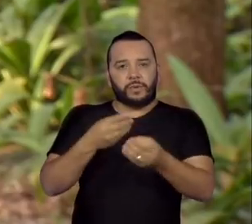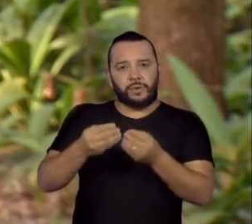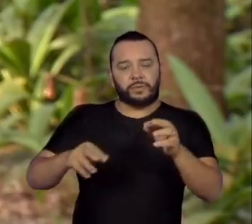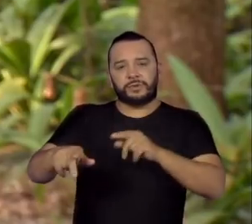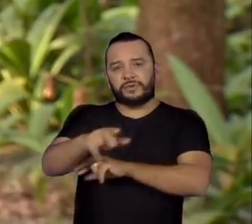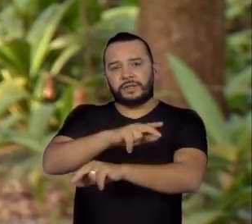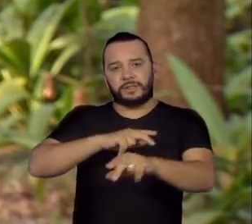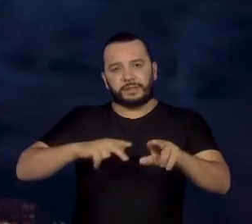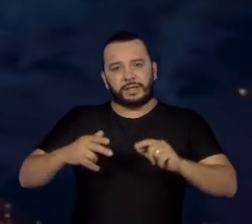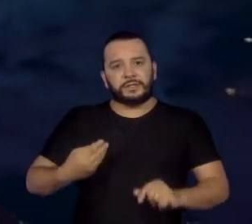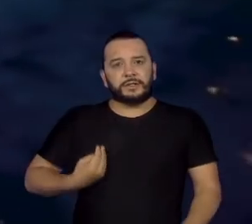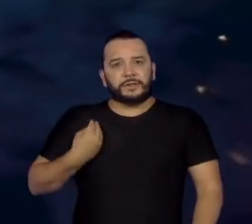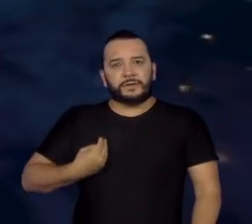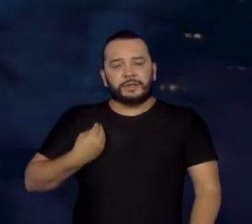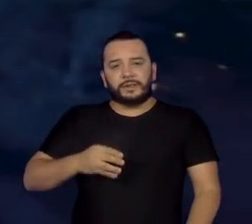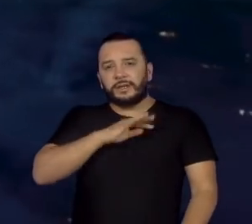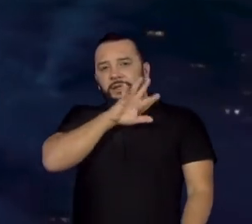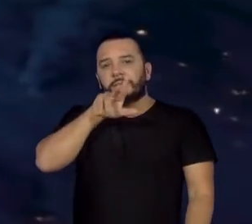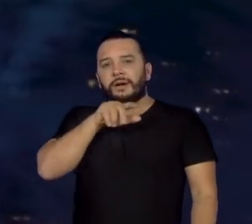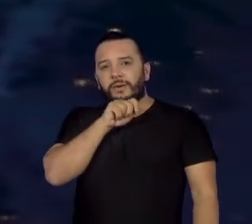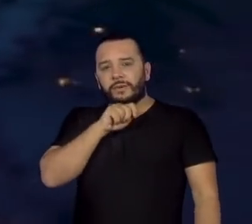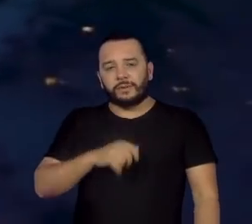diversidade biológica.